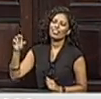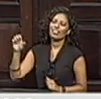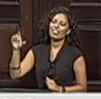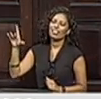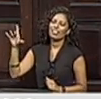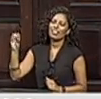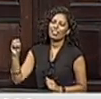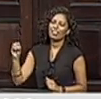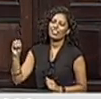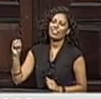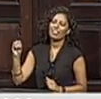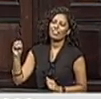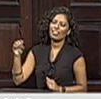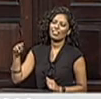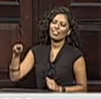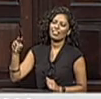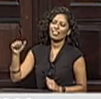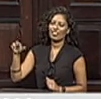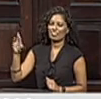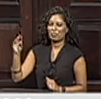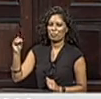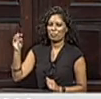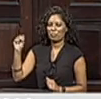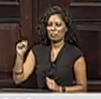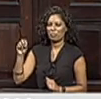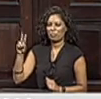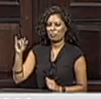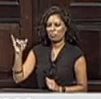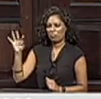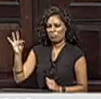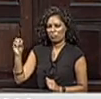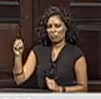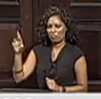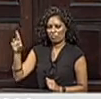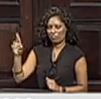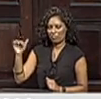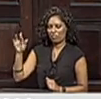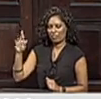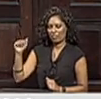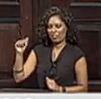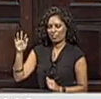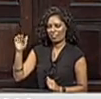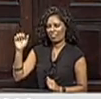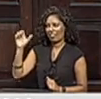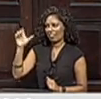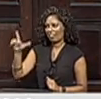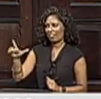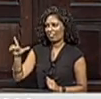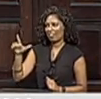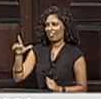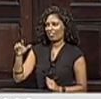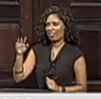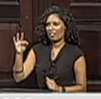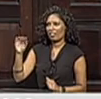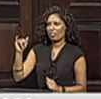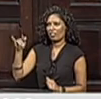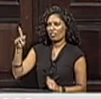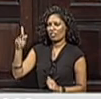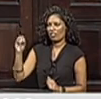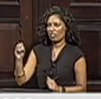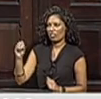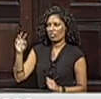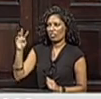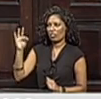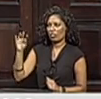Abraão, Marcos Miller, Marcos Vinícius, Milton Rangel, Pedro Augusto, Rafael Pisciani, Renato Cosolino, Silas Bento, Tia Ju,